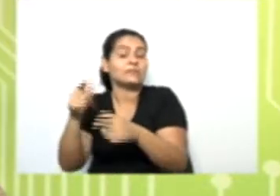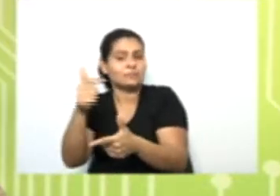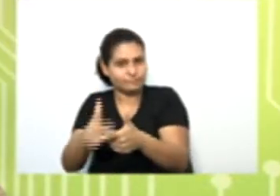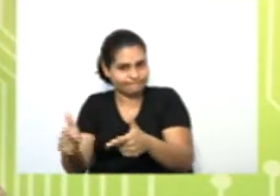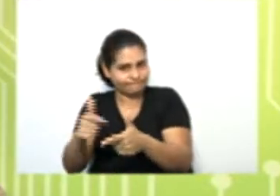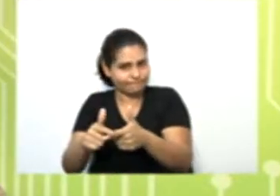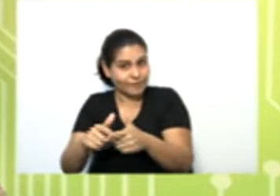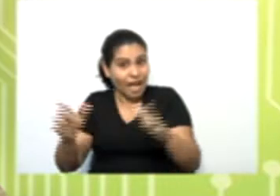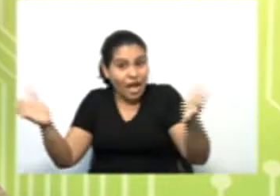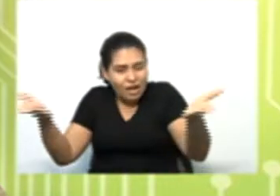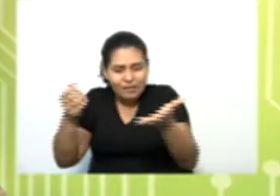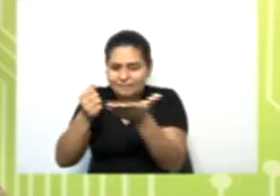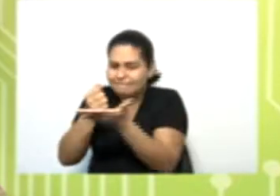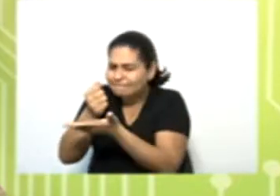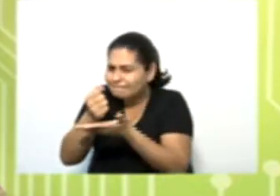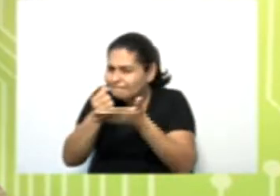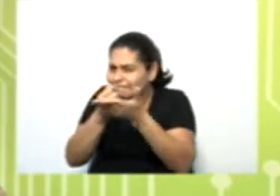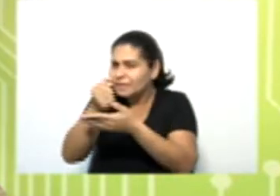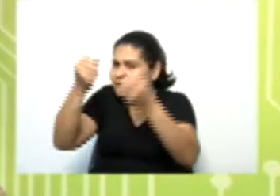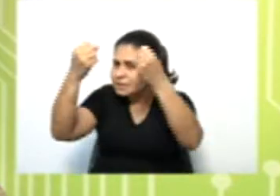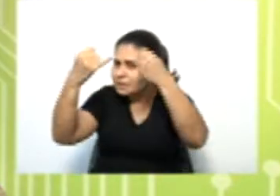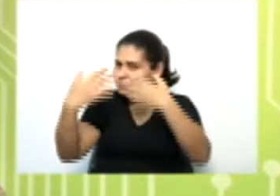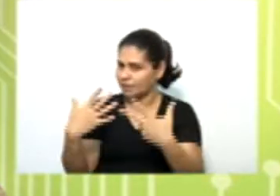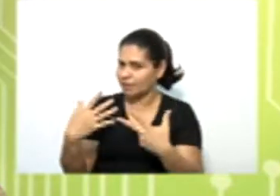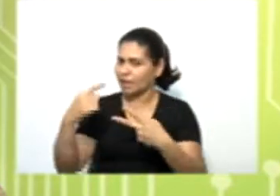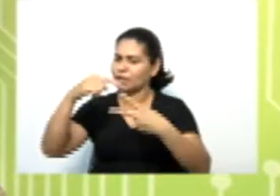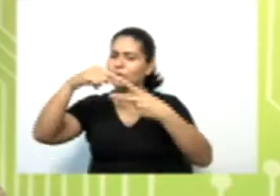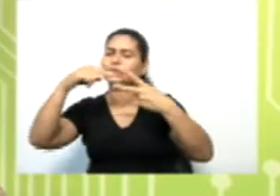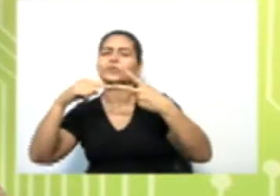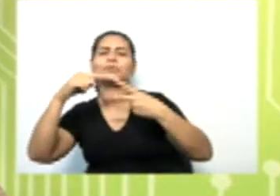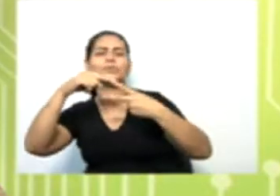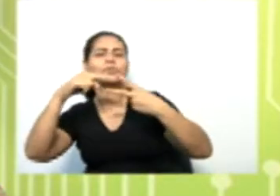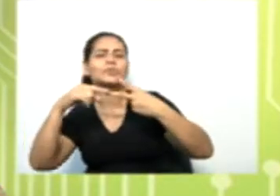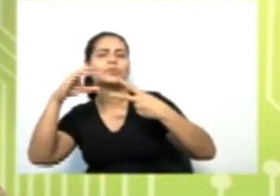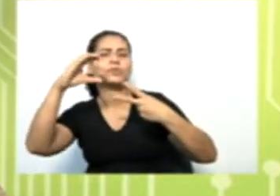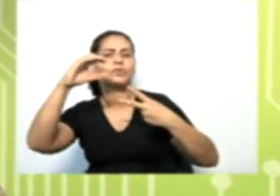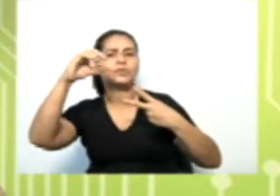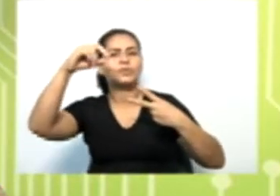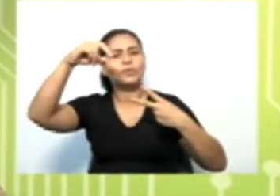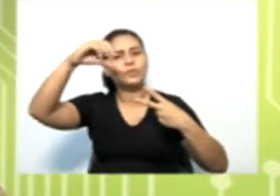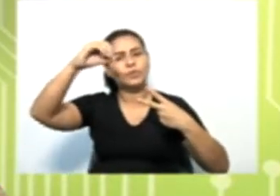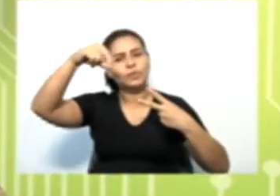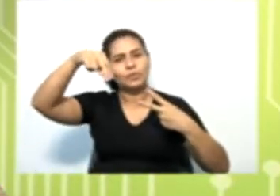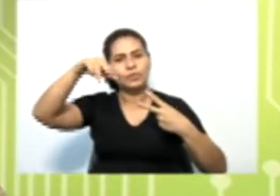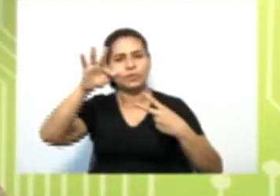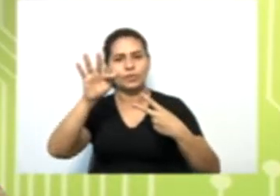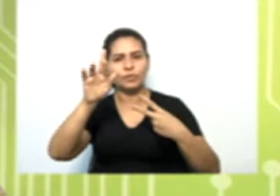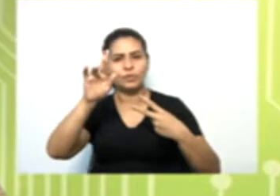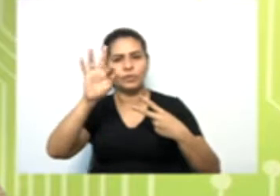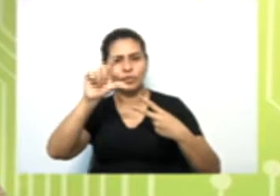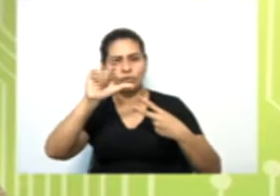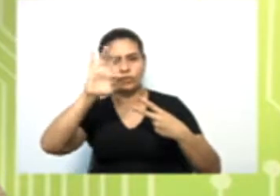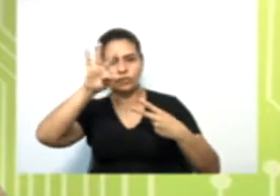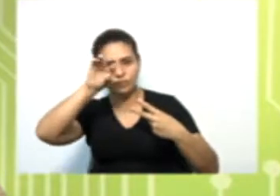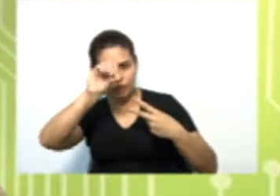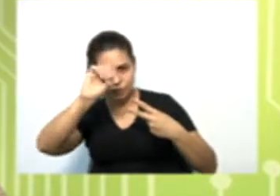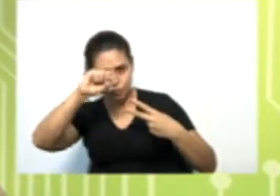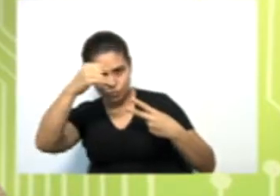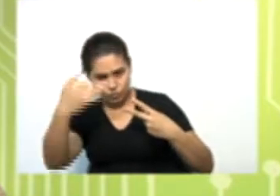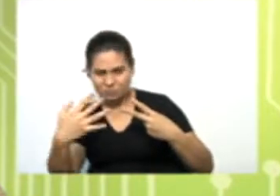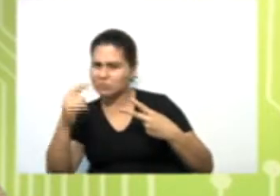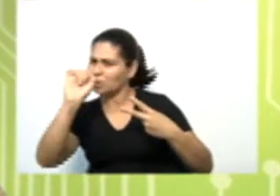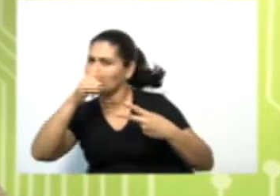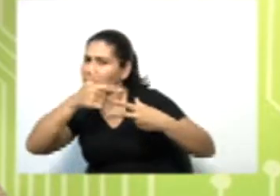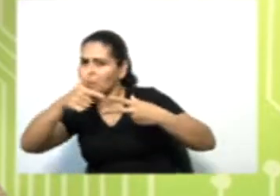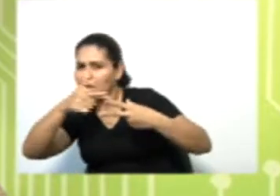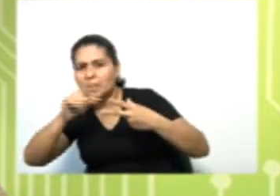aqui, basicamente, eu quero trazer para você 2 tipos de conflitos, tá certo? Que engloba os vários outros conflitos. Não